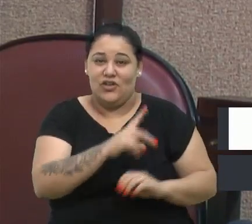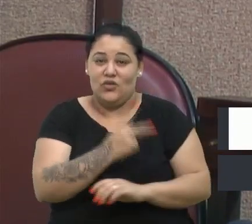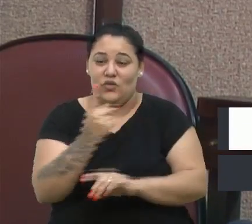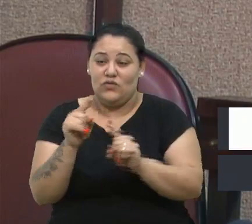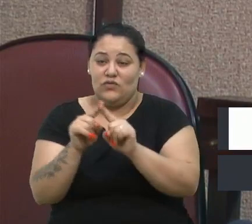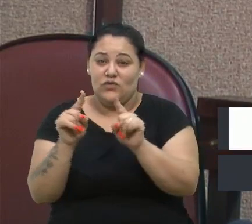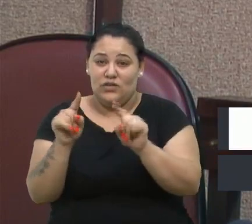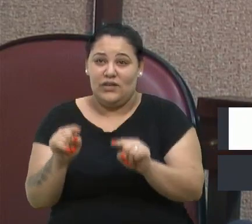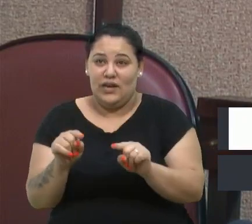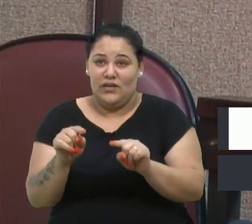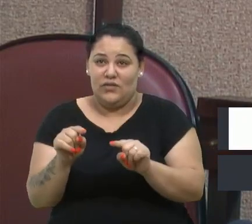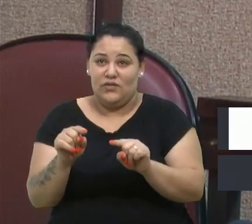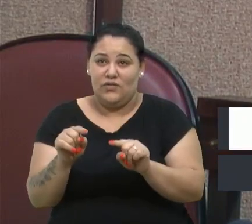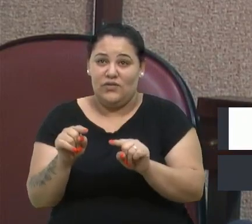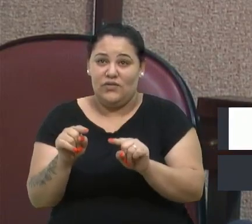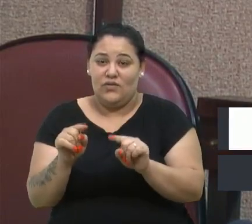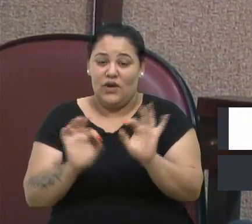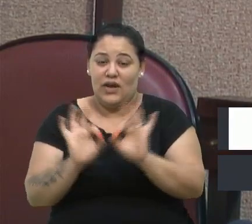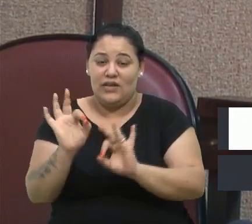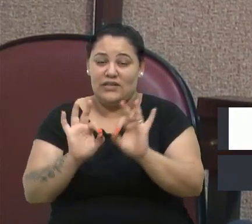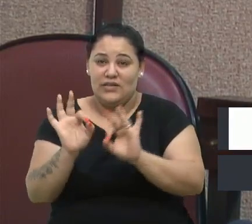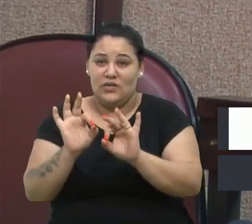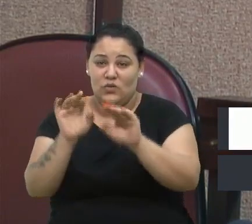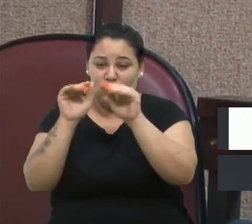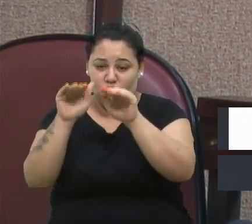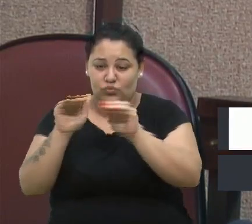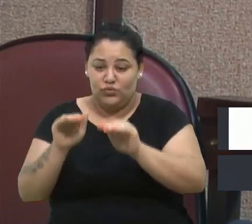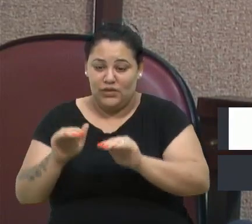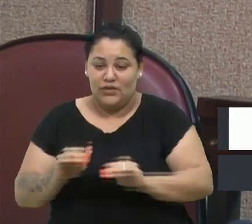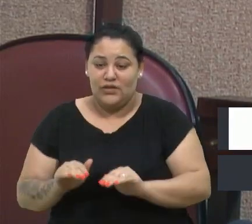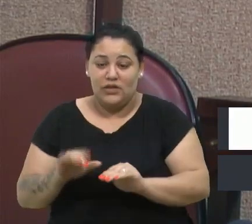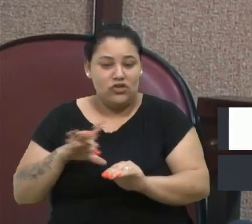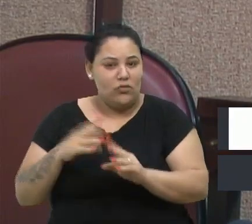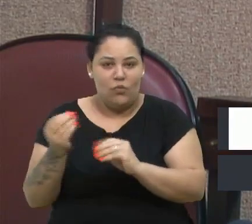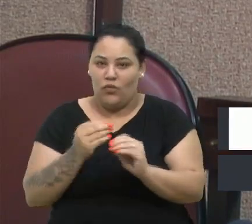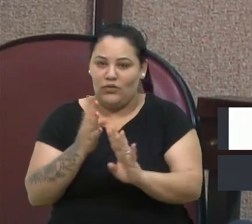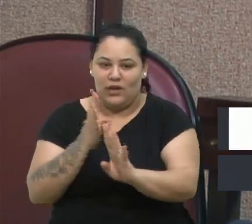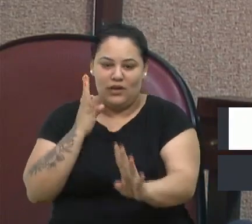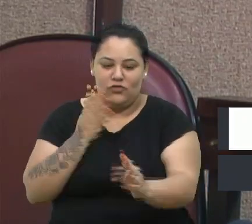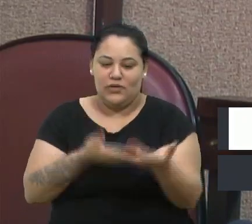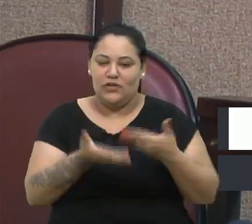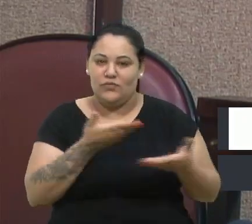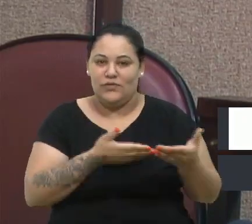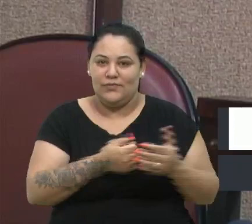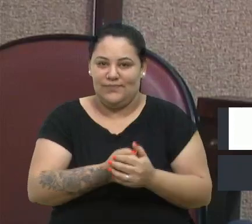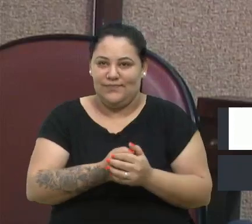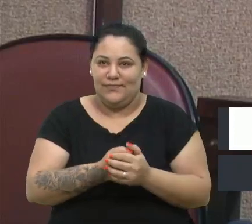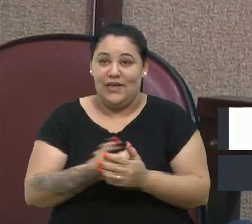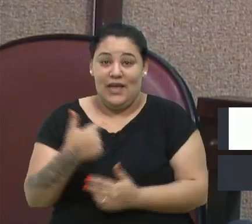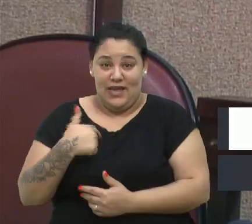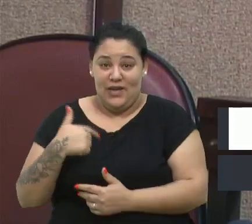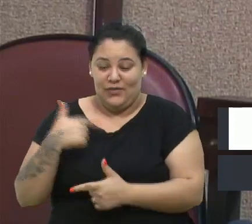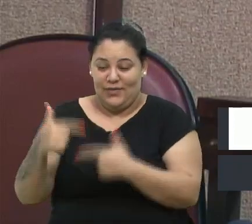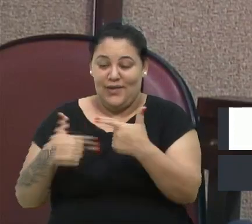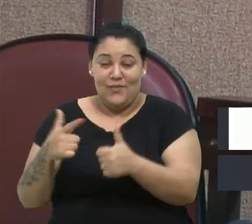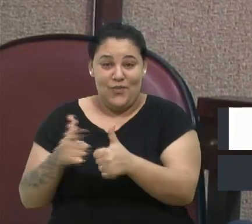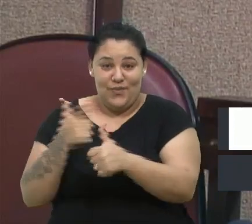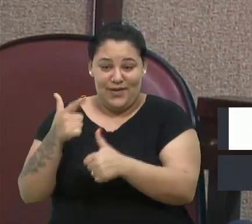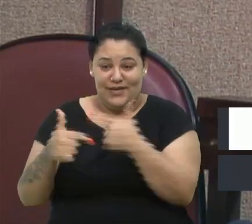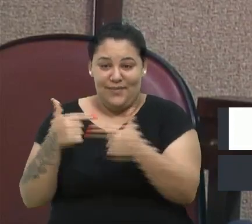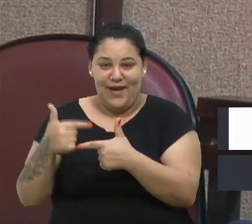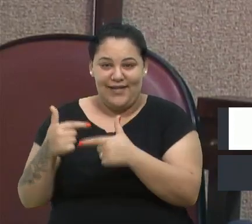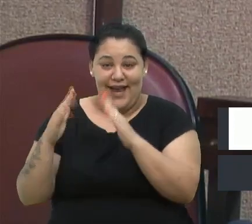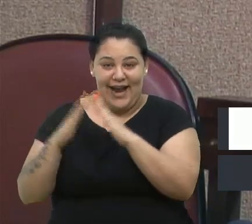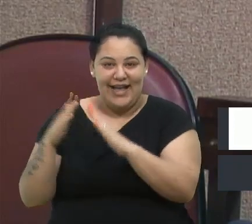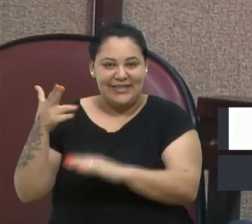repondo o estoque e uma fila de clientes para ser atendido. Quando eu trabalhei lá na Casa das Armas, meu primeiro emprego com 15 anos